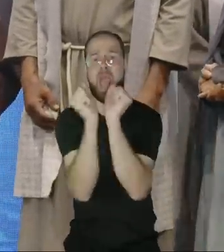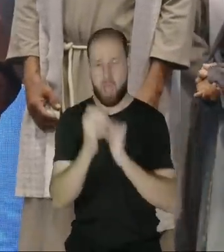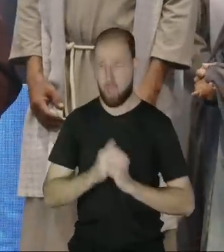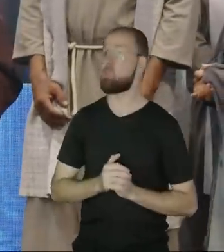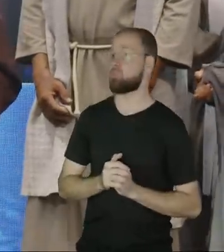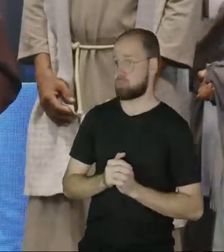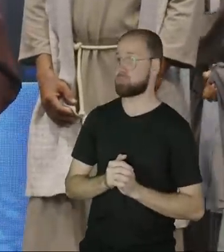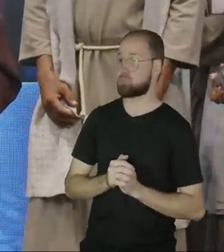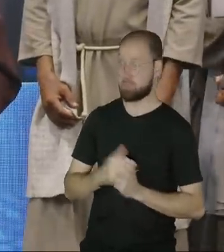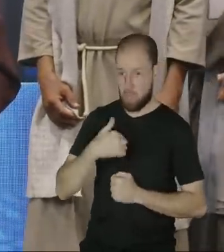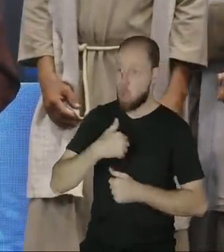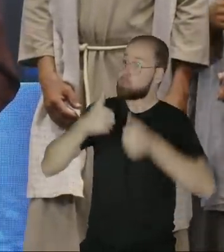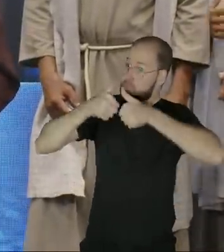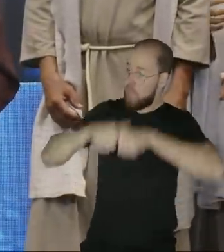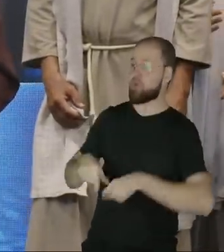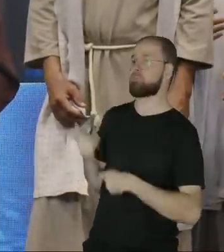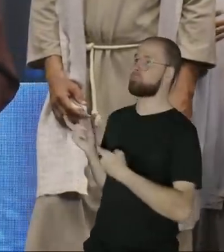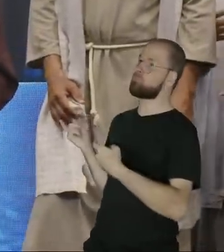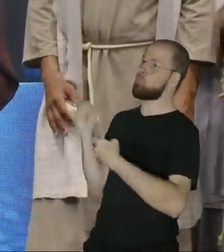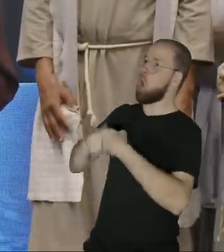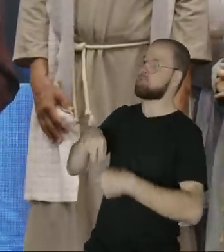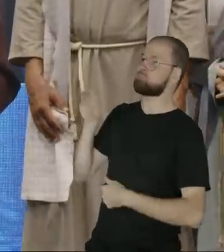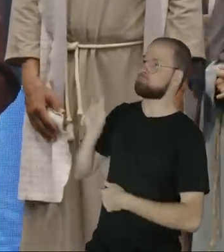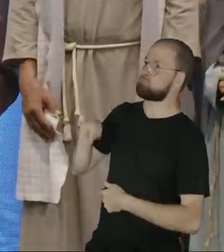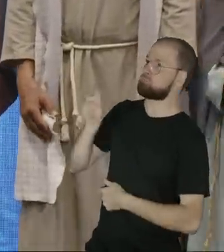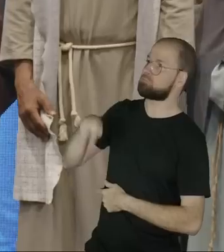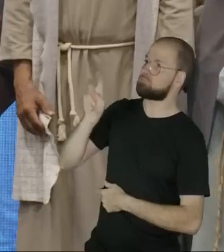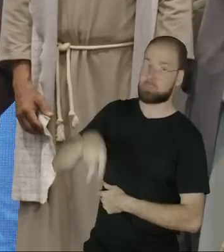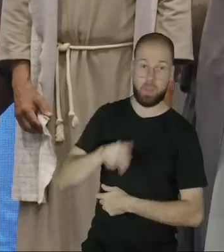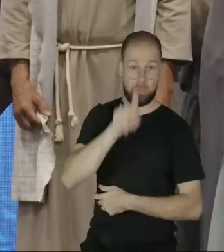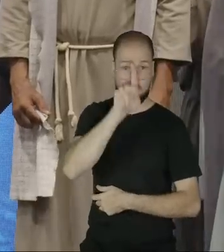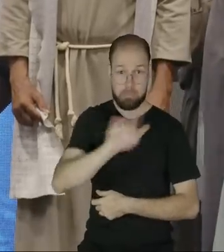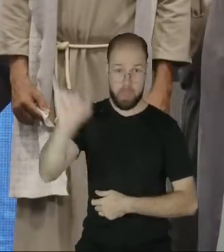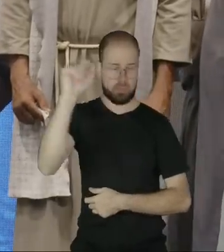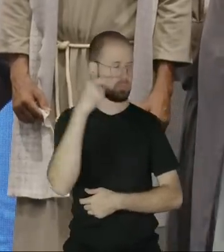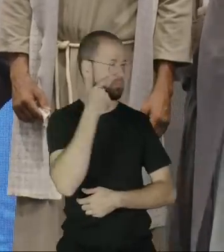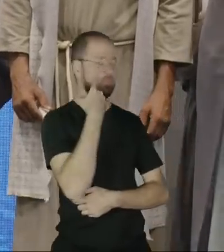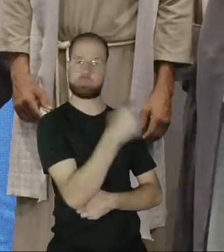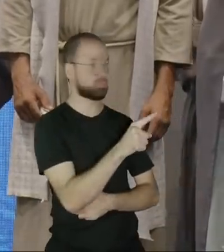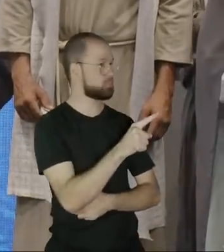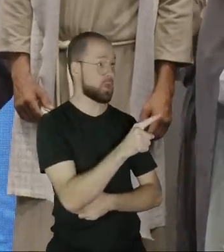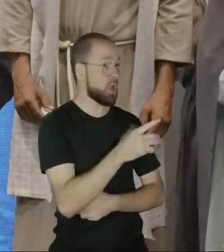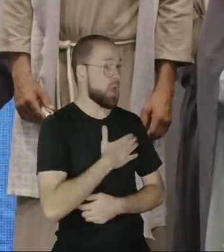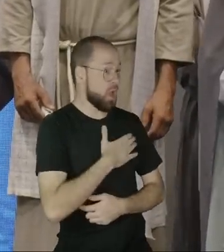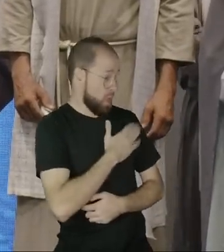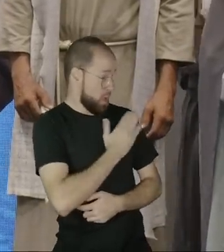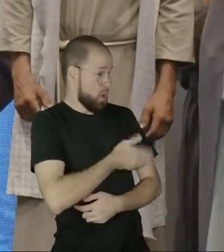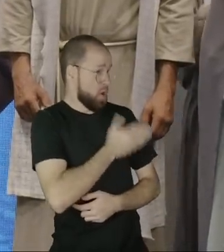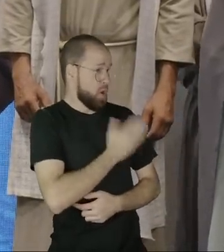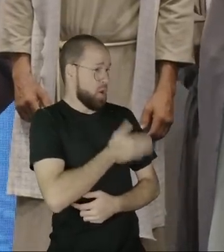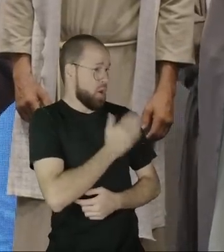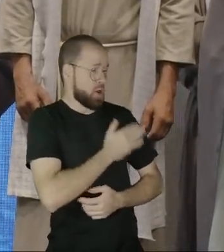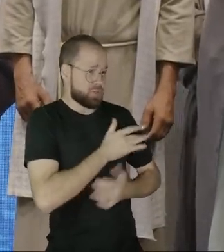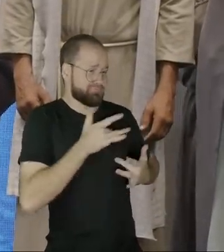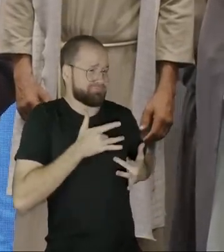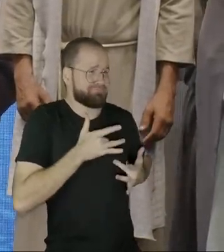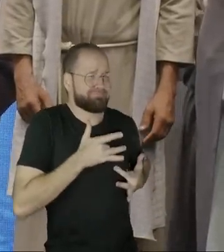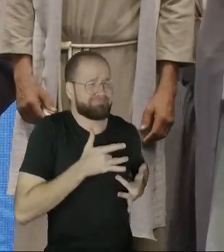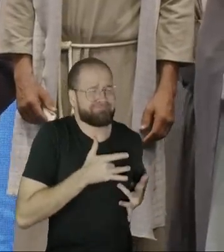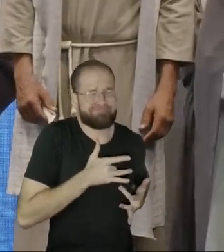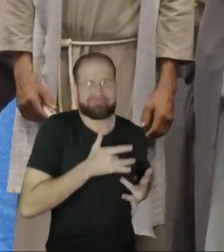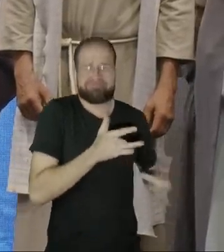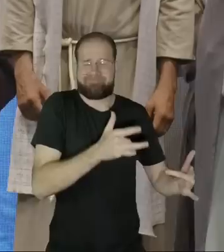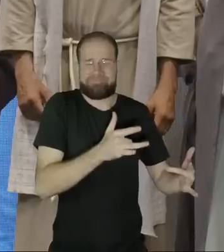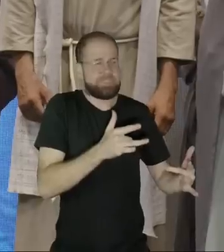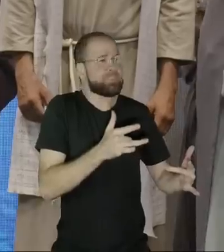Ainda estava longe quando o pai o viu, e enchendo-se de compaixão, correu, lançou-se